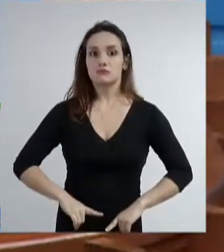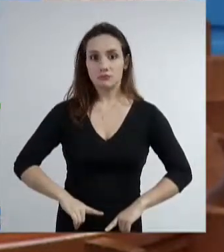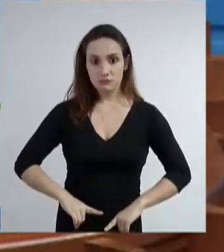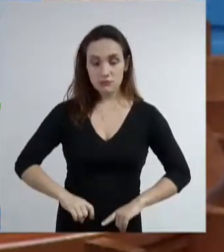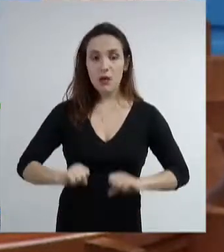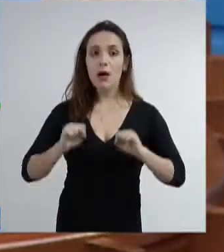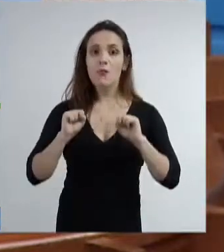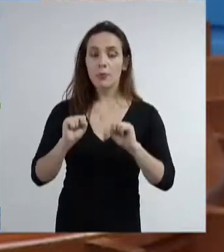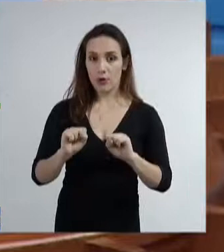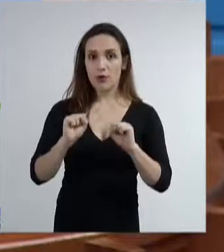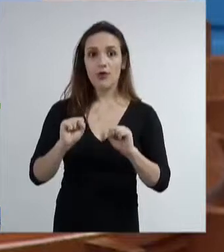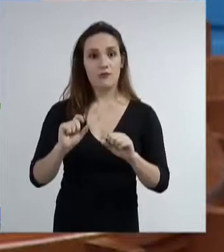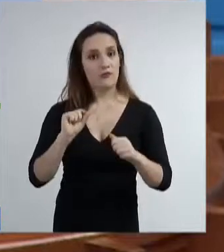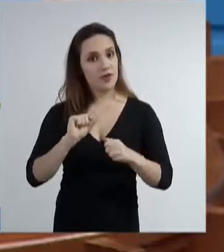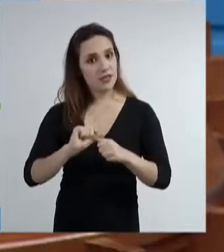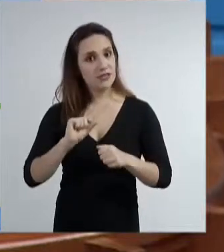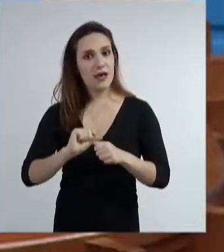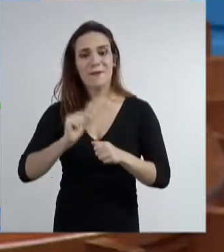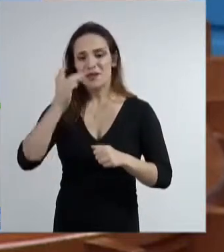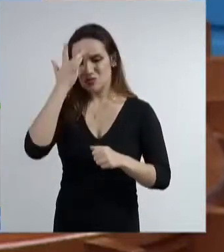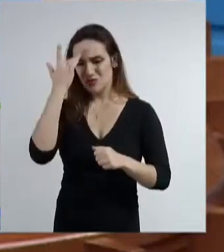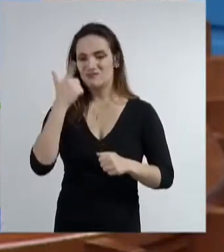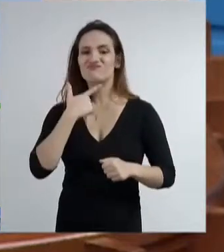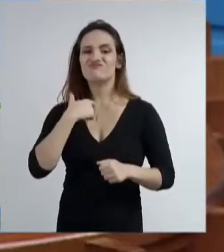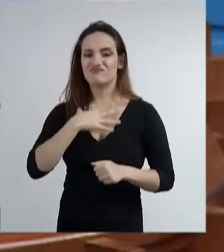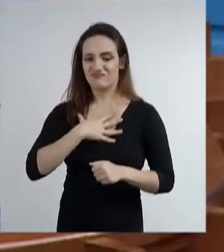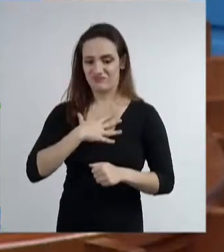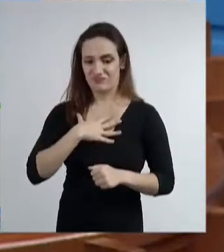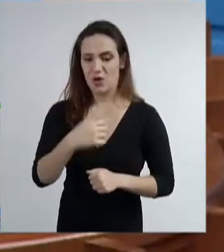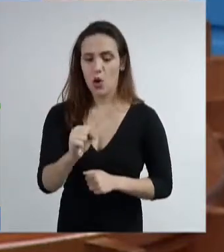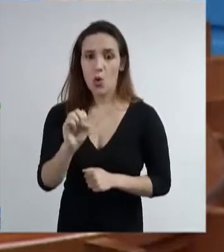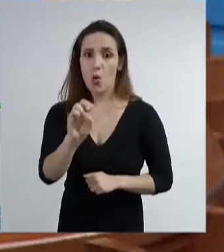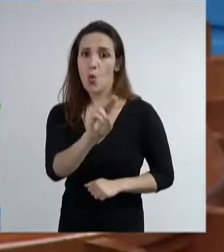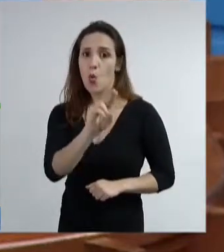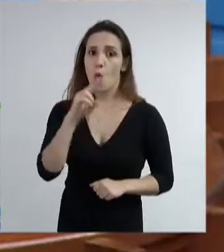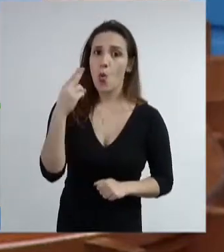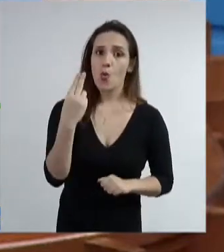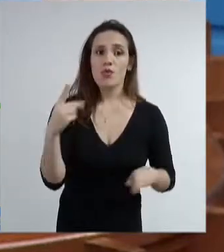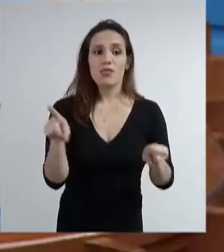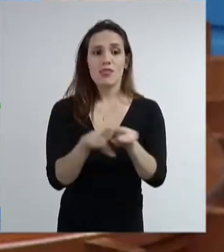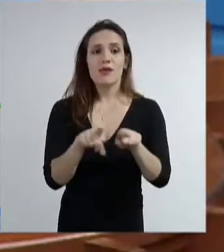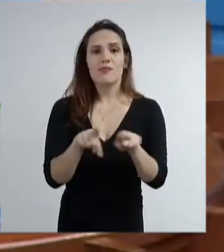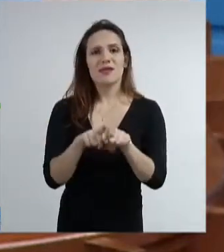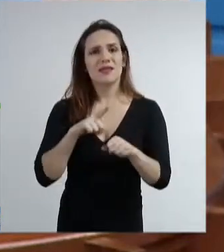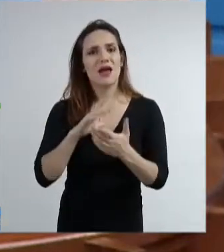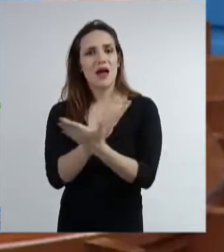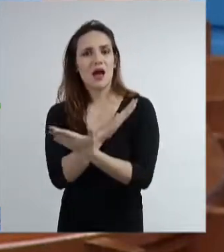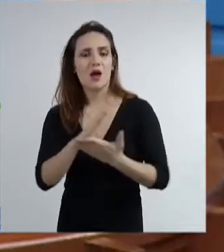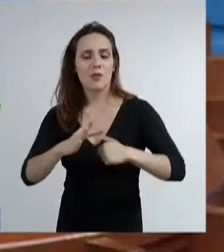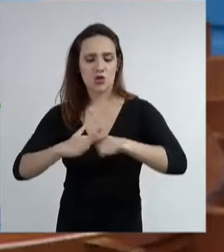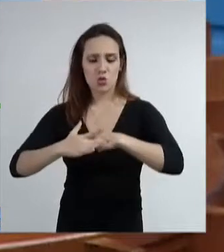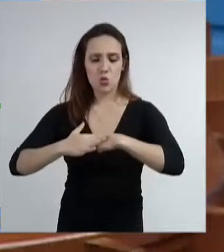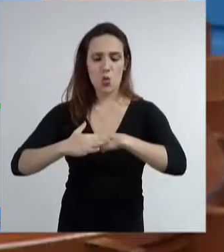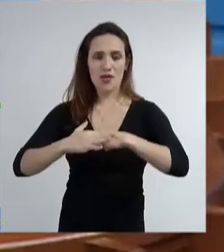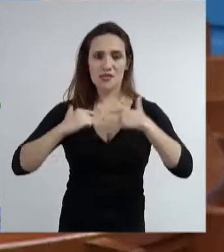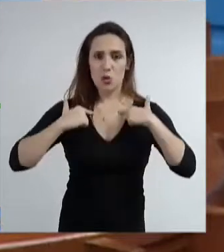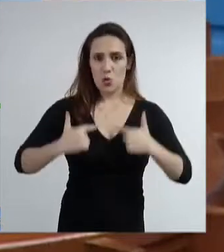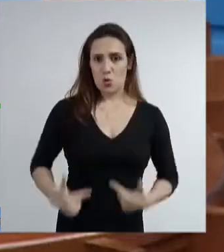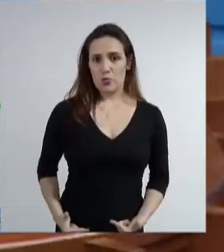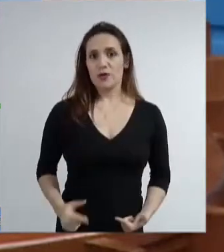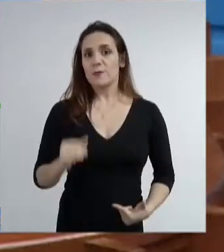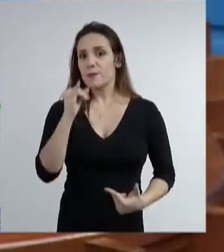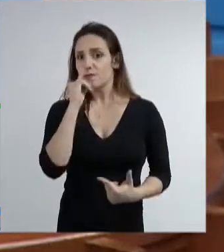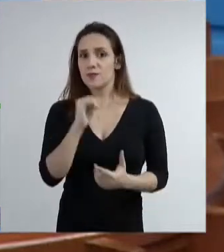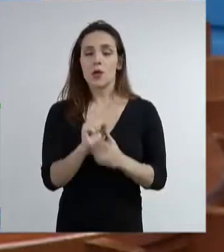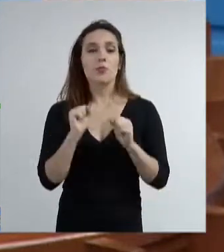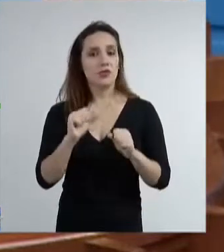a pessoa ao suicídio ou até ser acometido de doenças físicas. Pode até ter